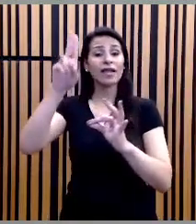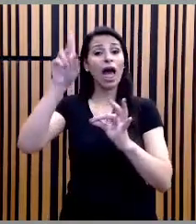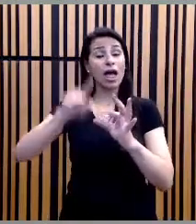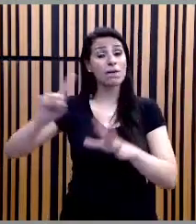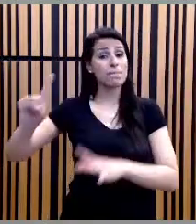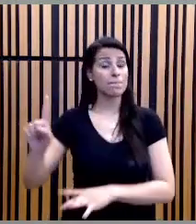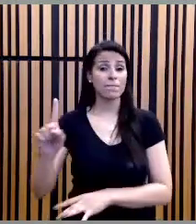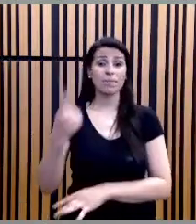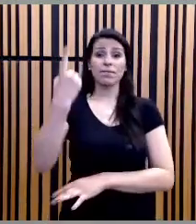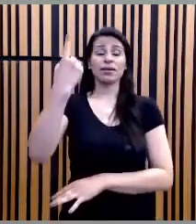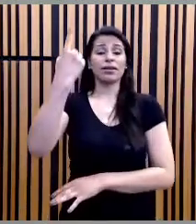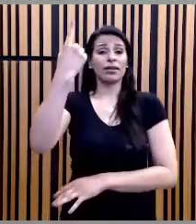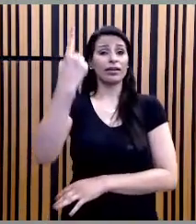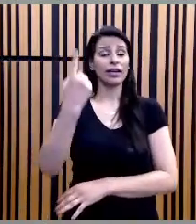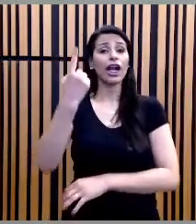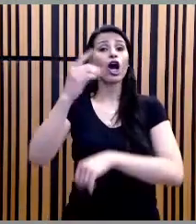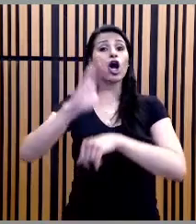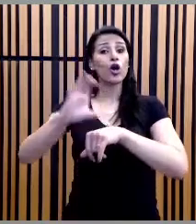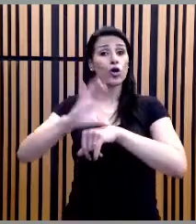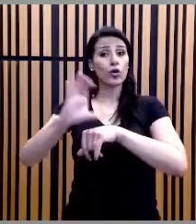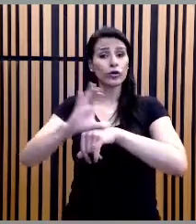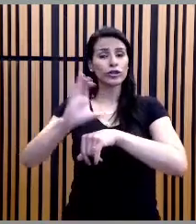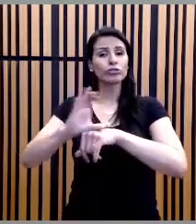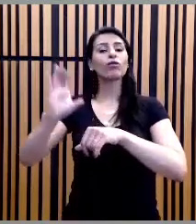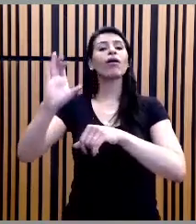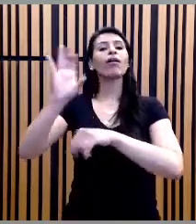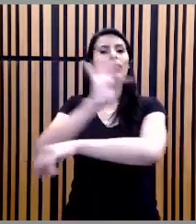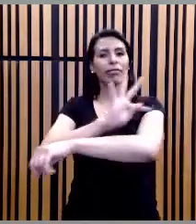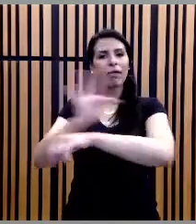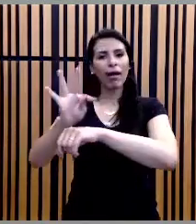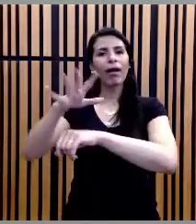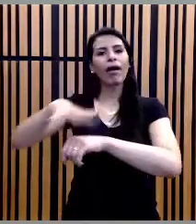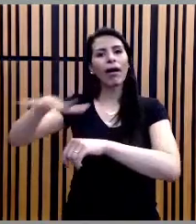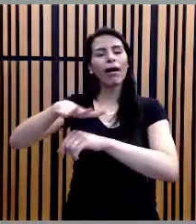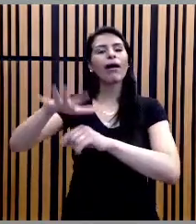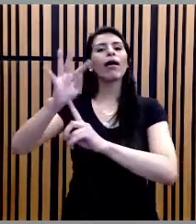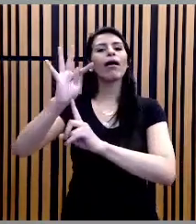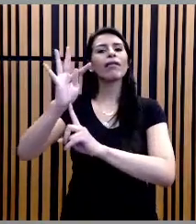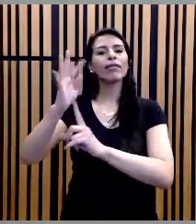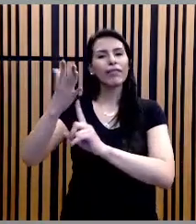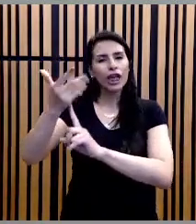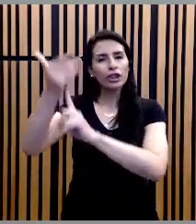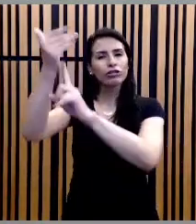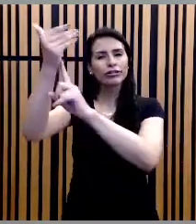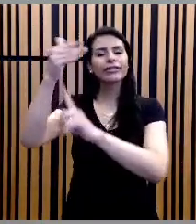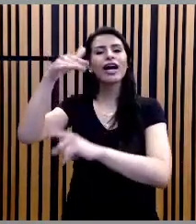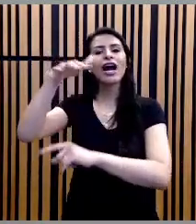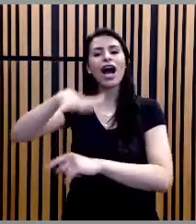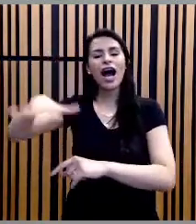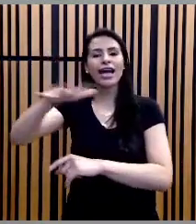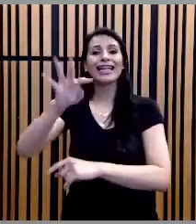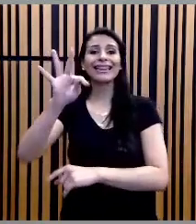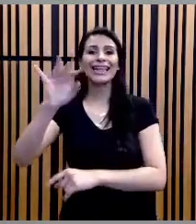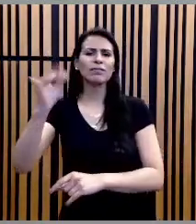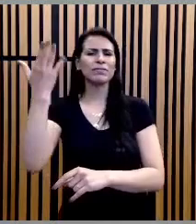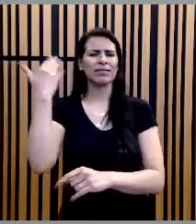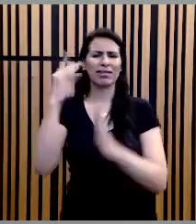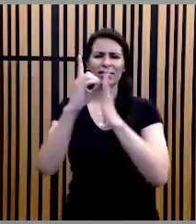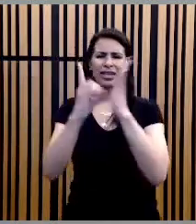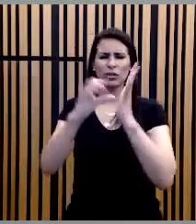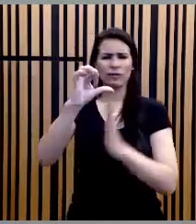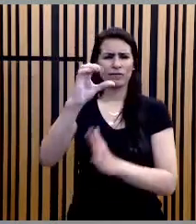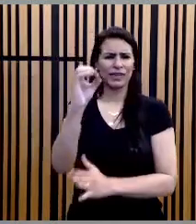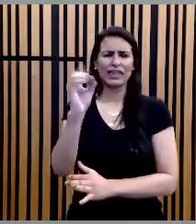pioneira nos cursos de tecnologia, principalmente em TI. Lá na década de 90, quando nem se falava em internet,